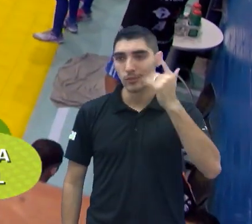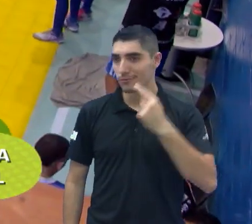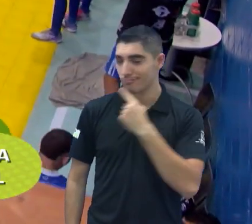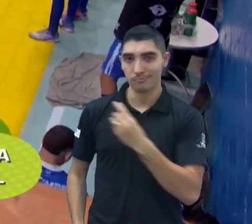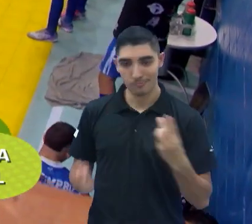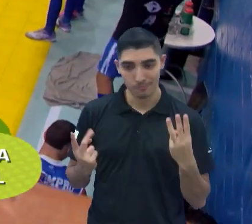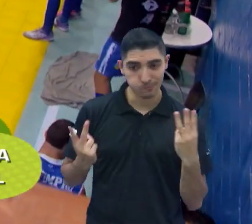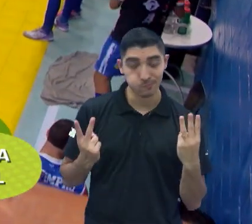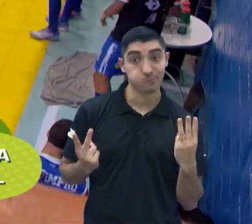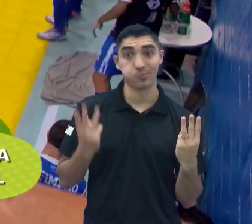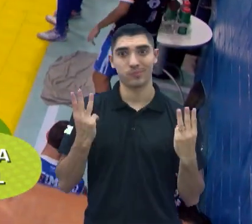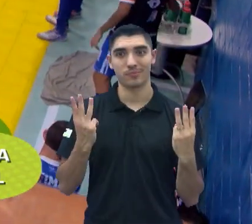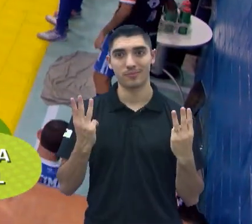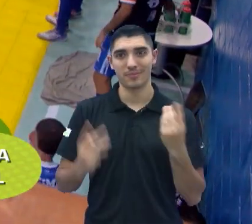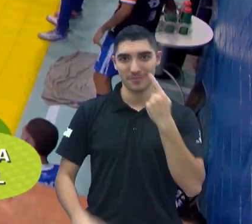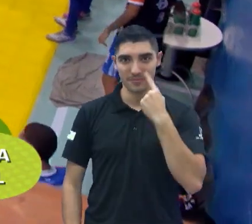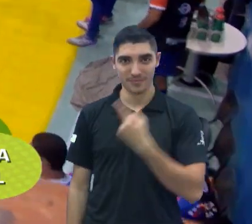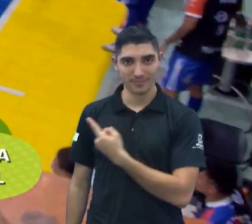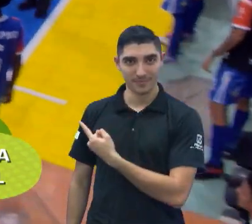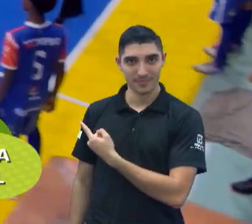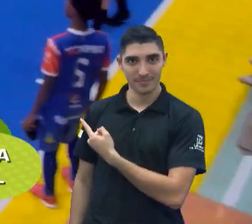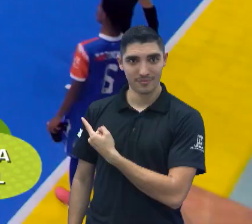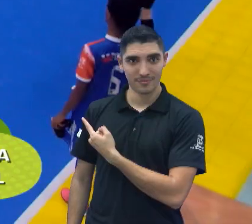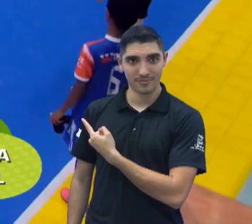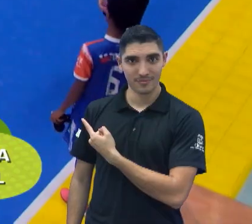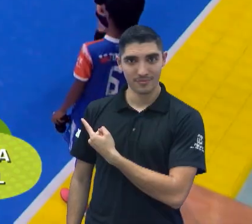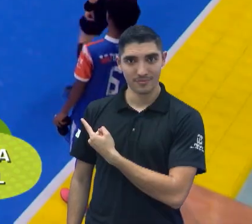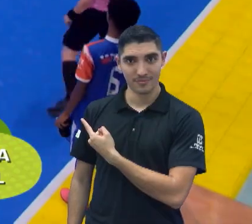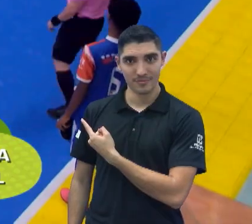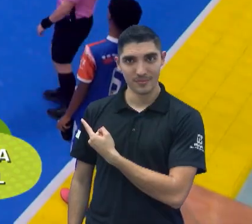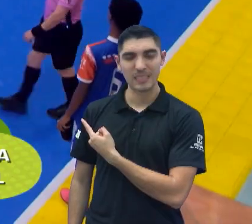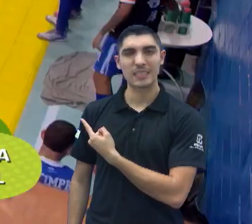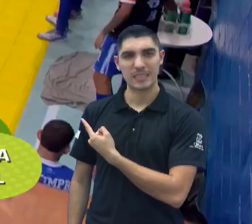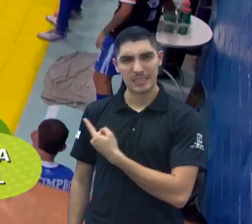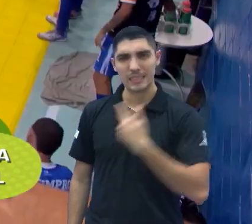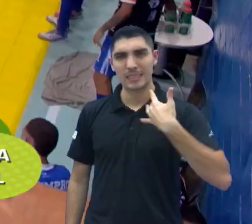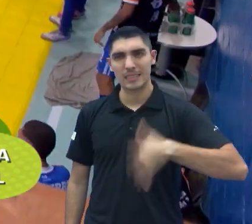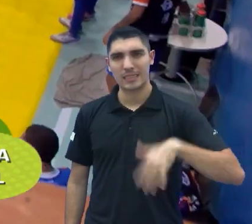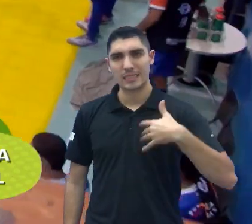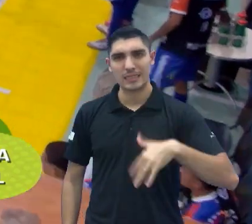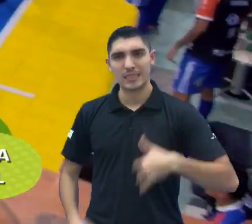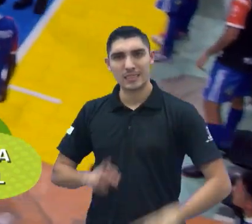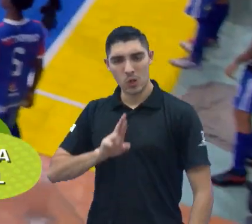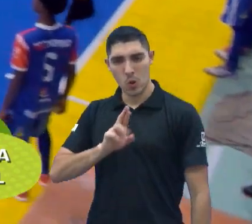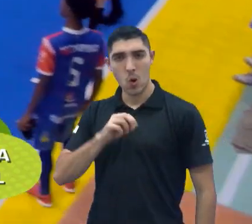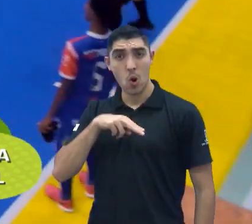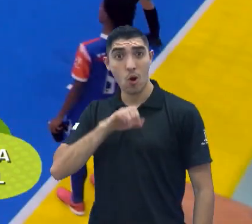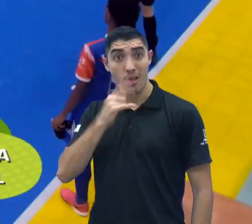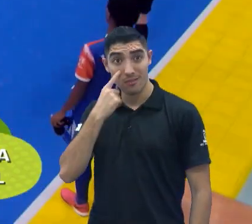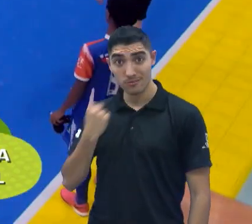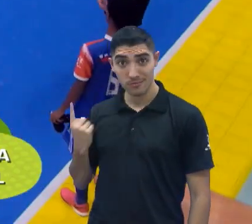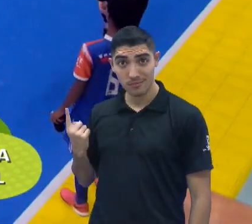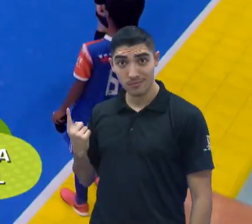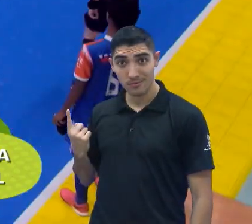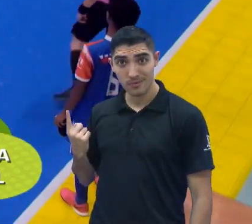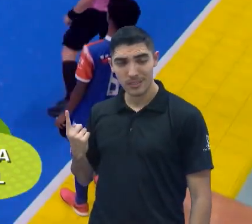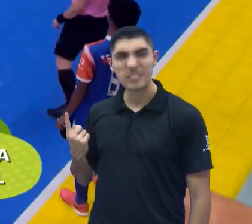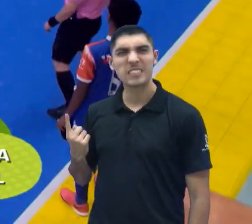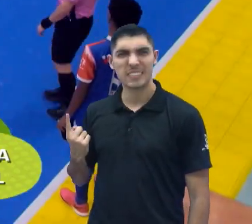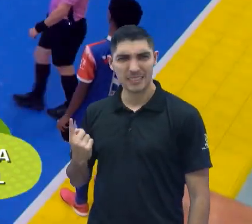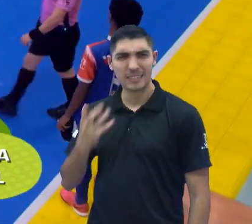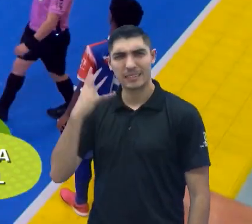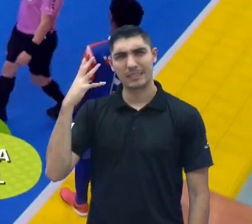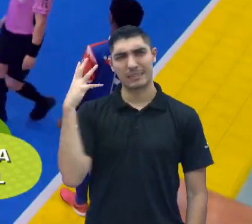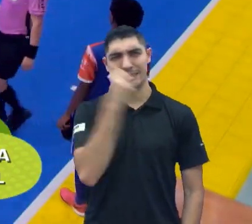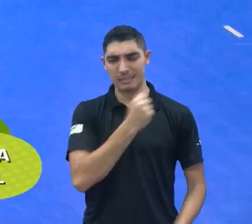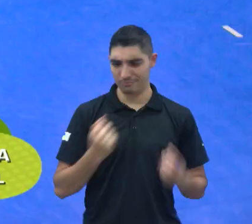escanteio. Rony, em rara felicidade, acertou de primeira no ângulo. Empate com golaço,